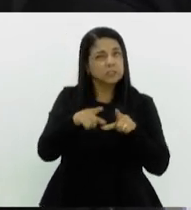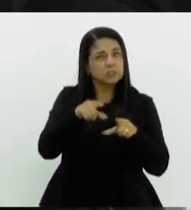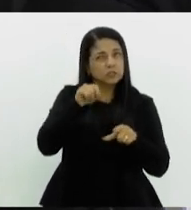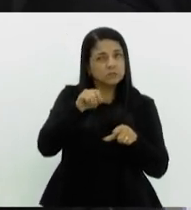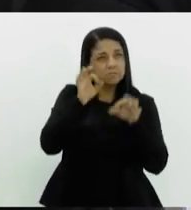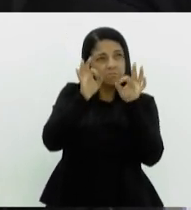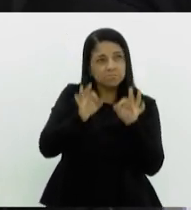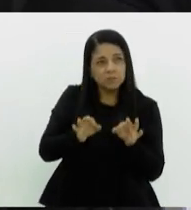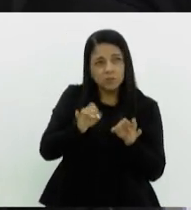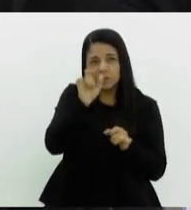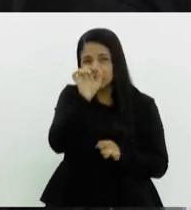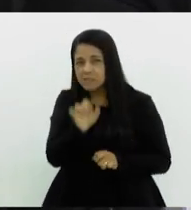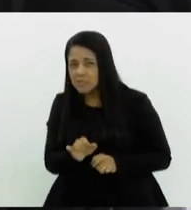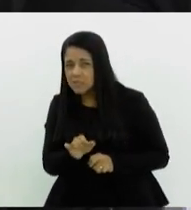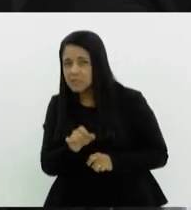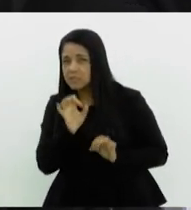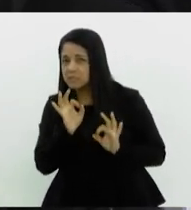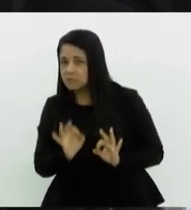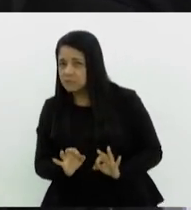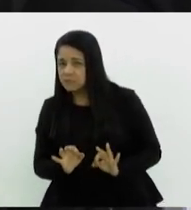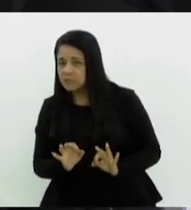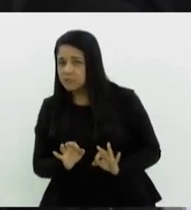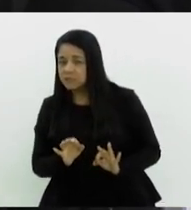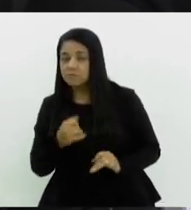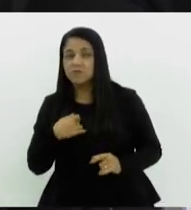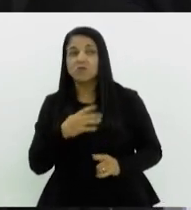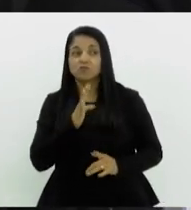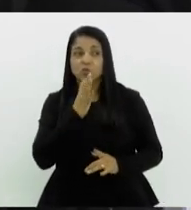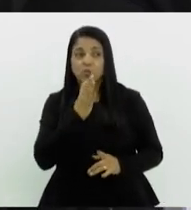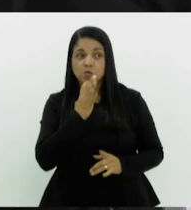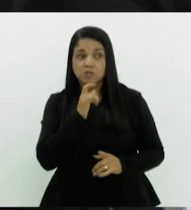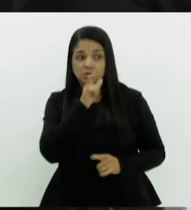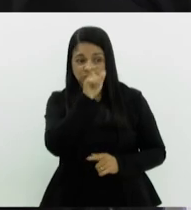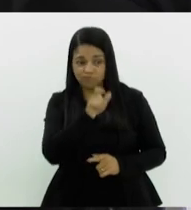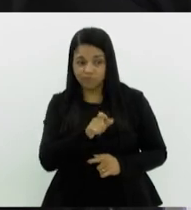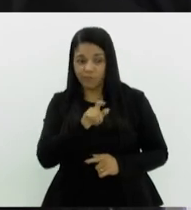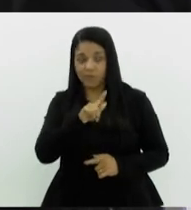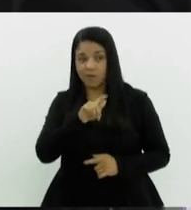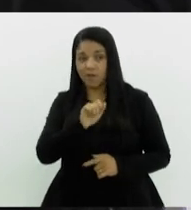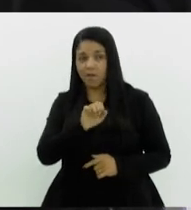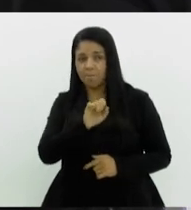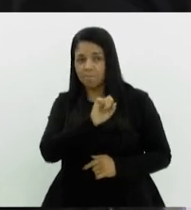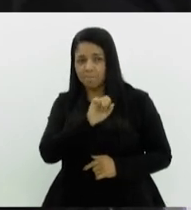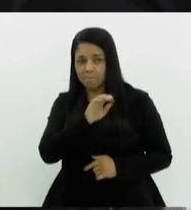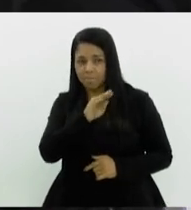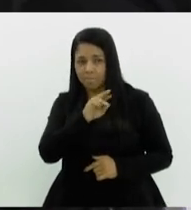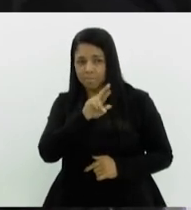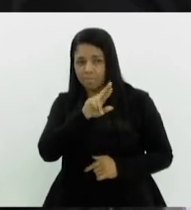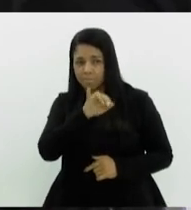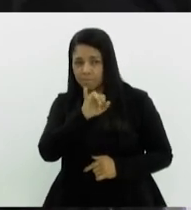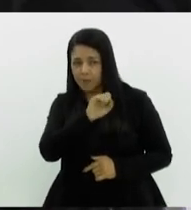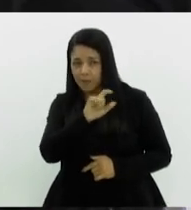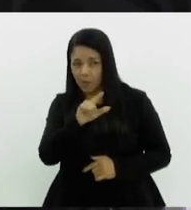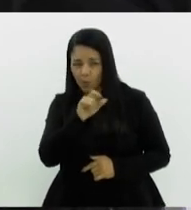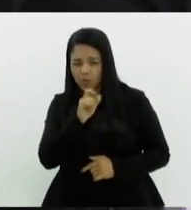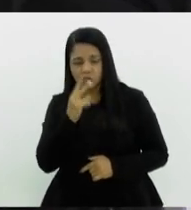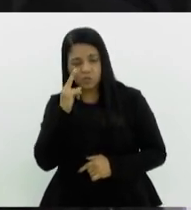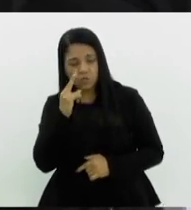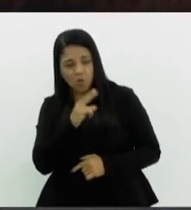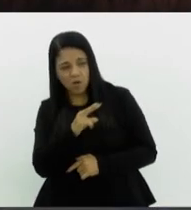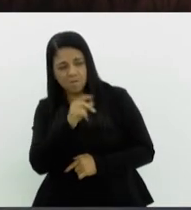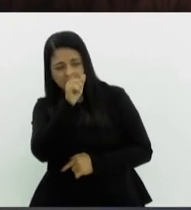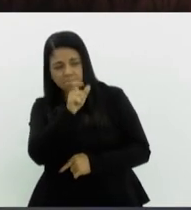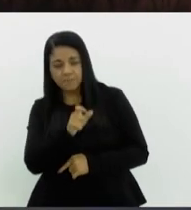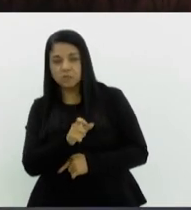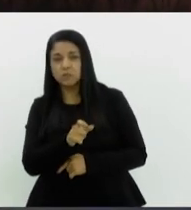pessoa correta? Porque nós que conhecemos o Gabriel, sabemos assim, Gabriel, a gente olha, é aquela